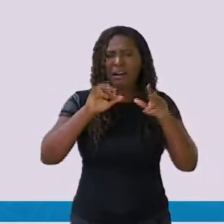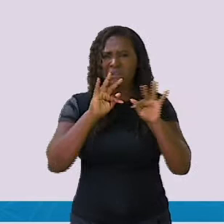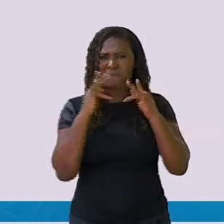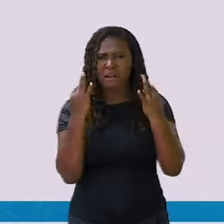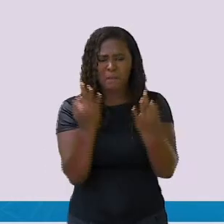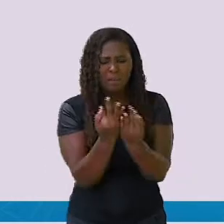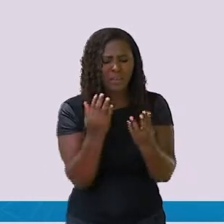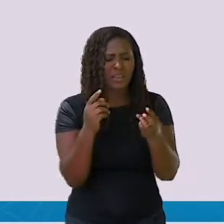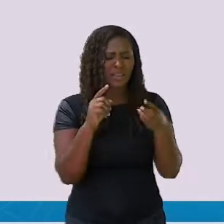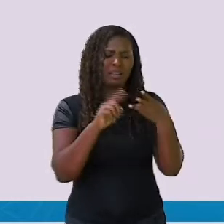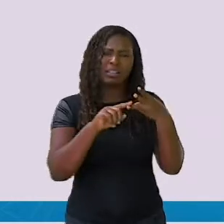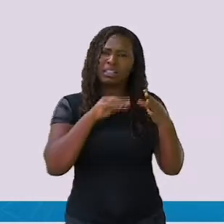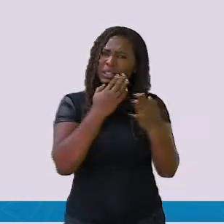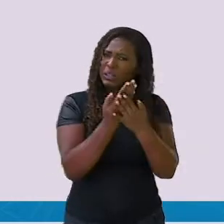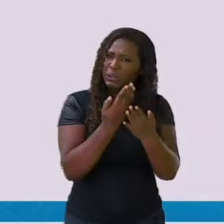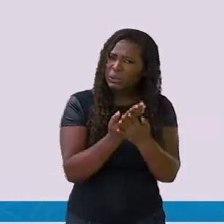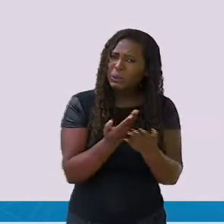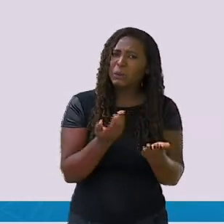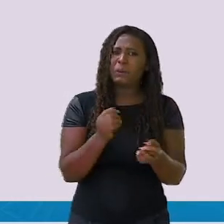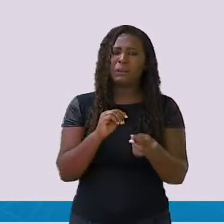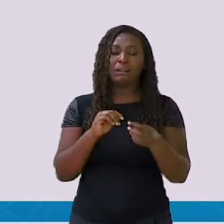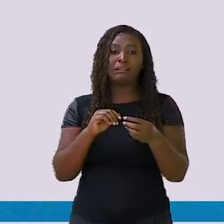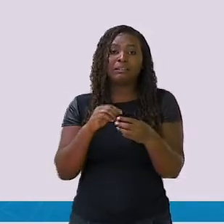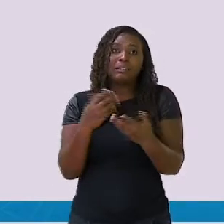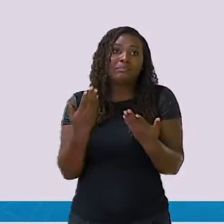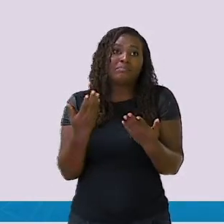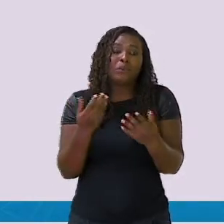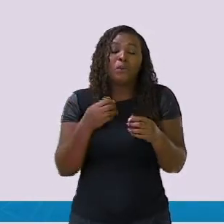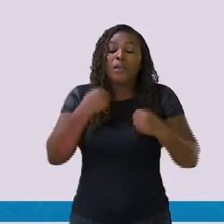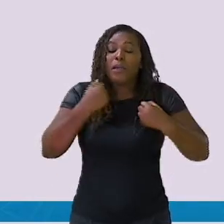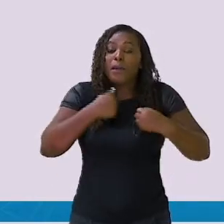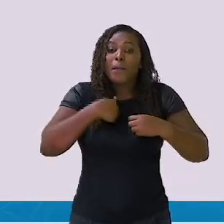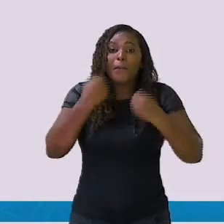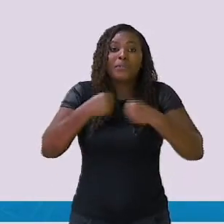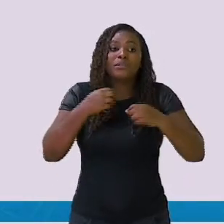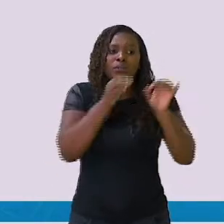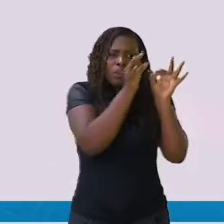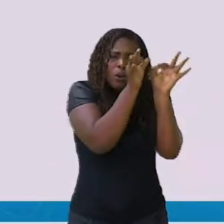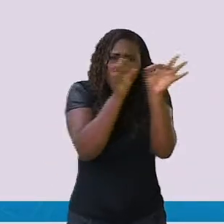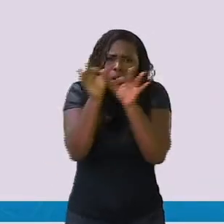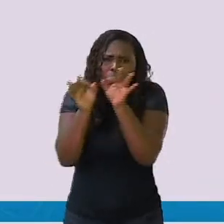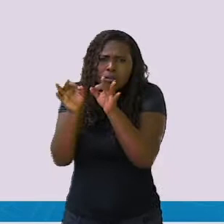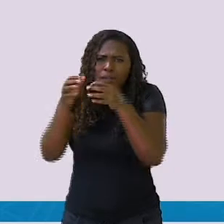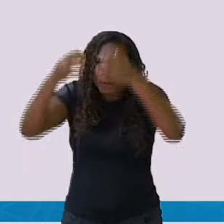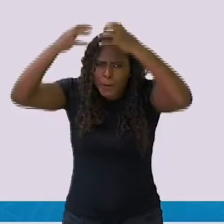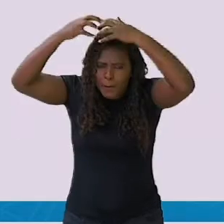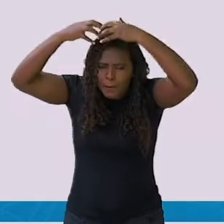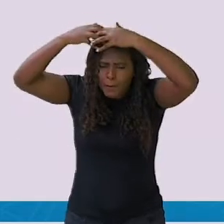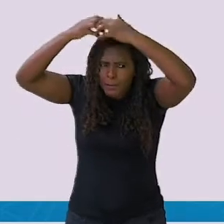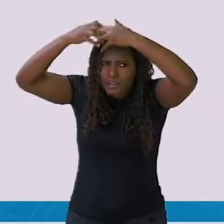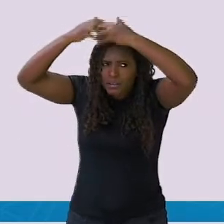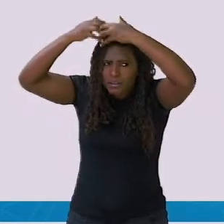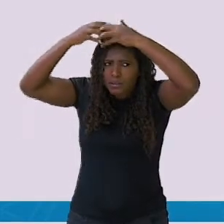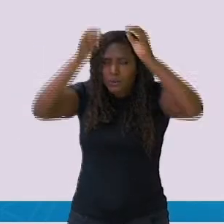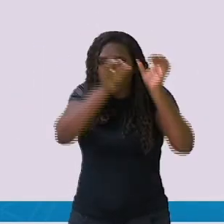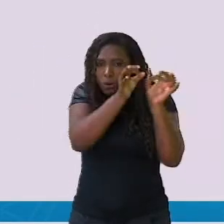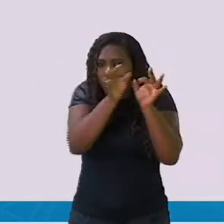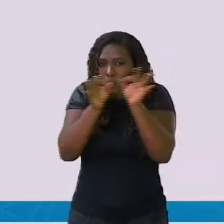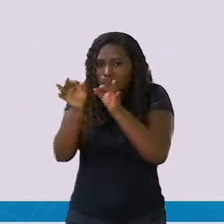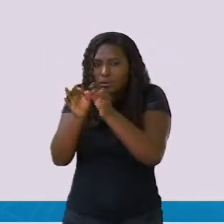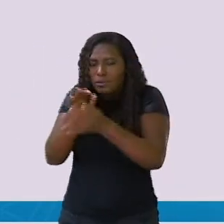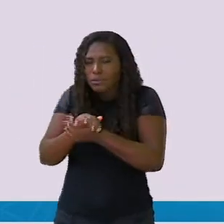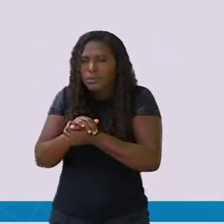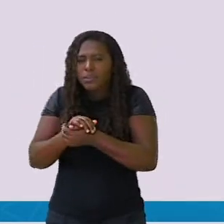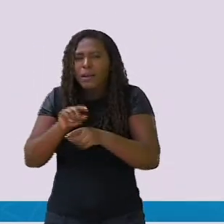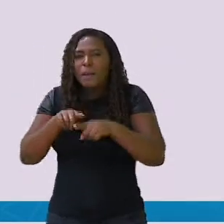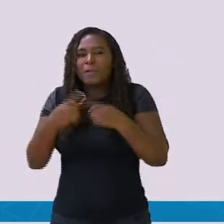muita coisa junta e eu preciso organizar o meu pensamento. Mas às vezes